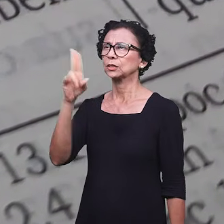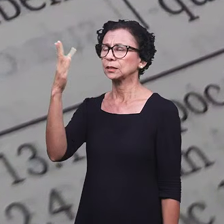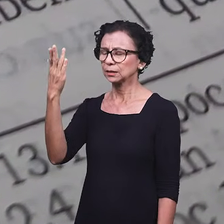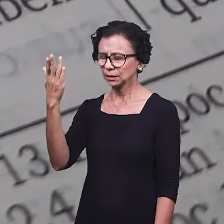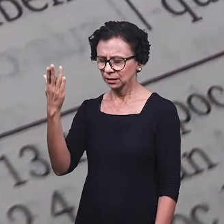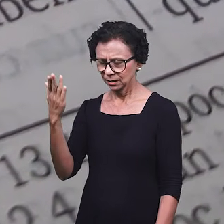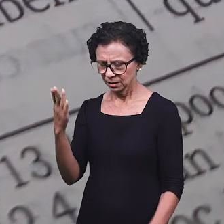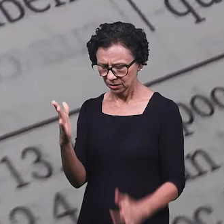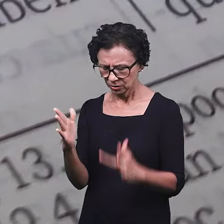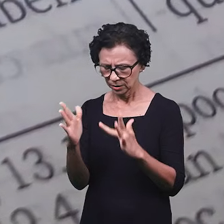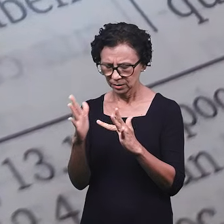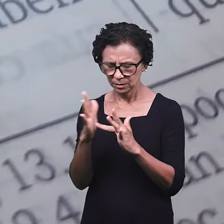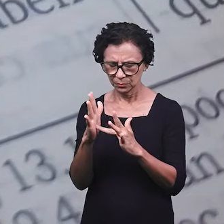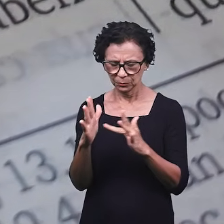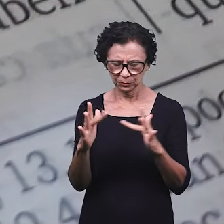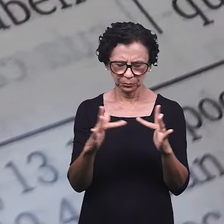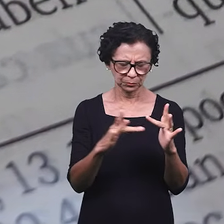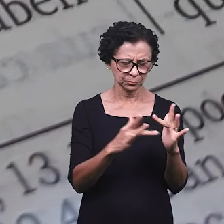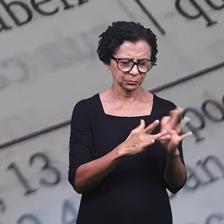vitória em Ti,